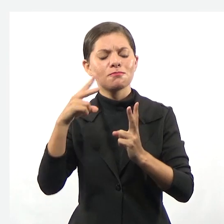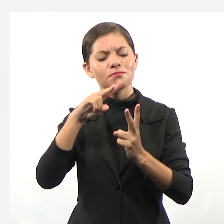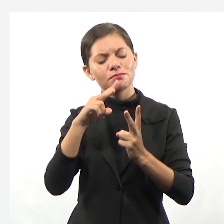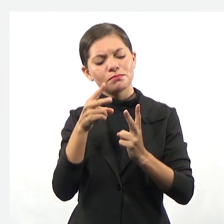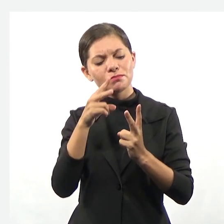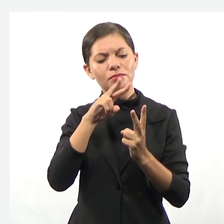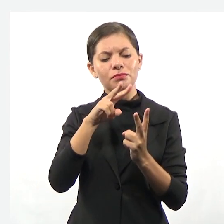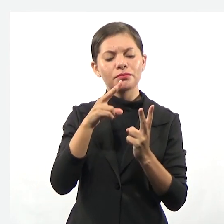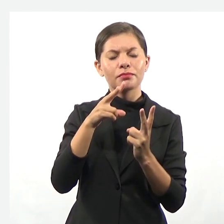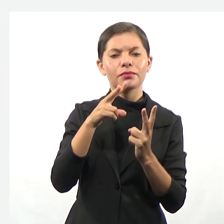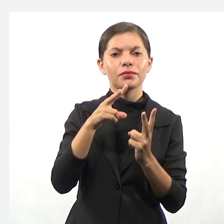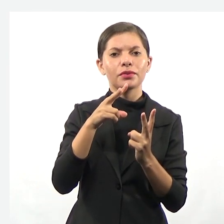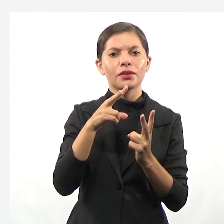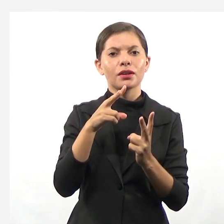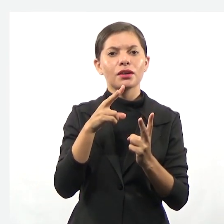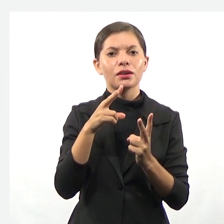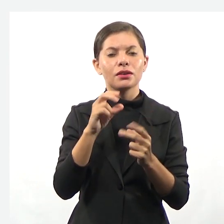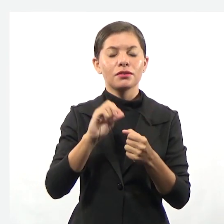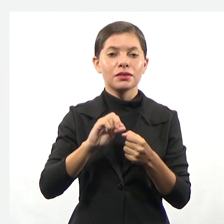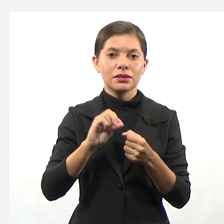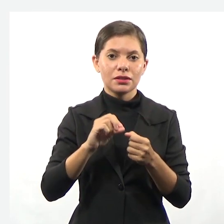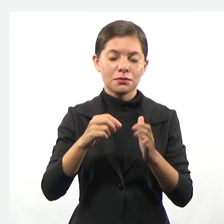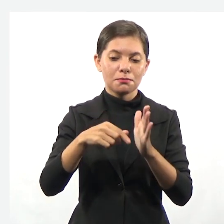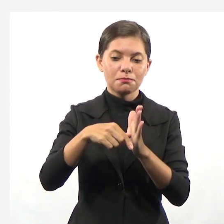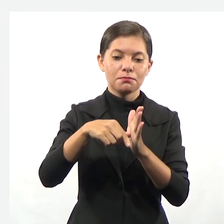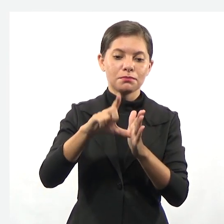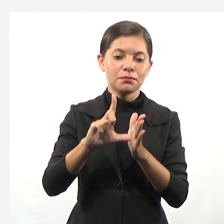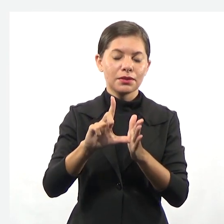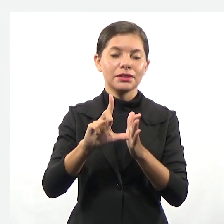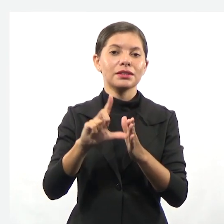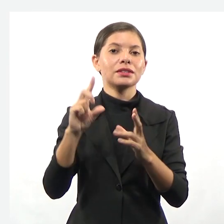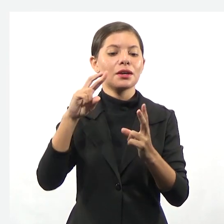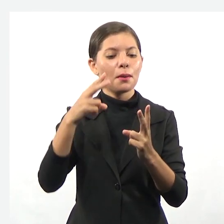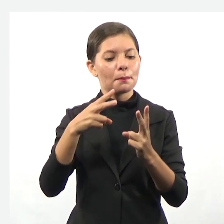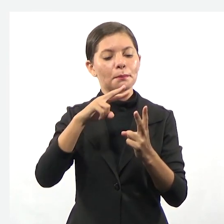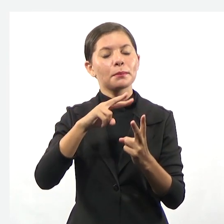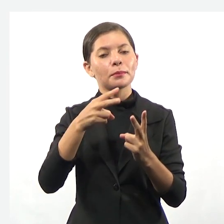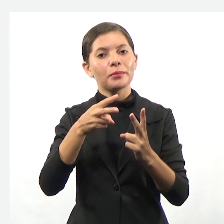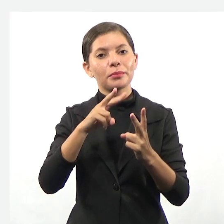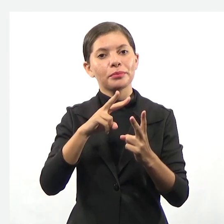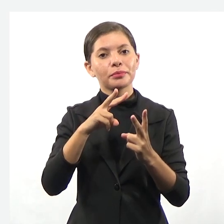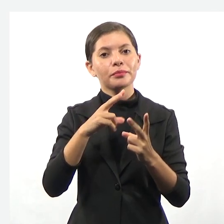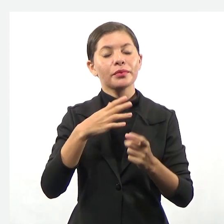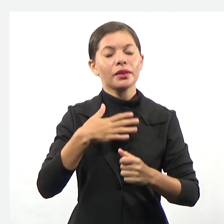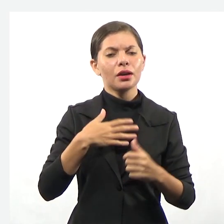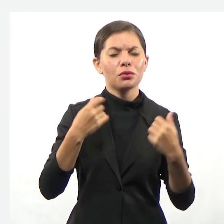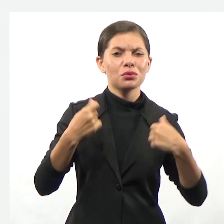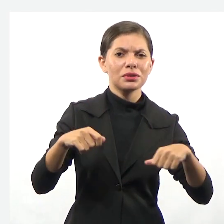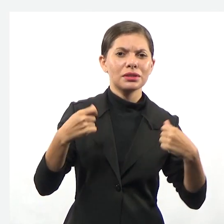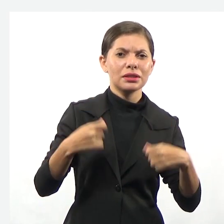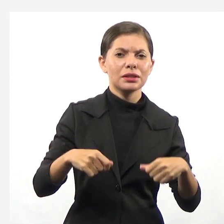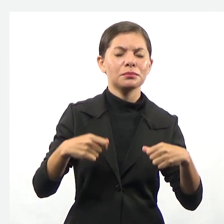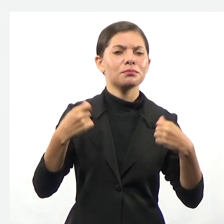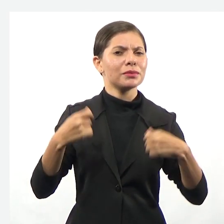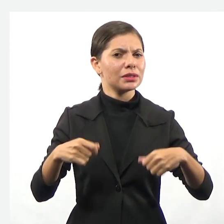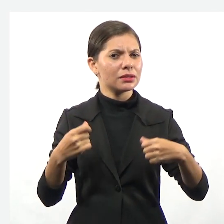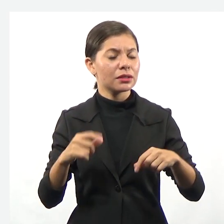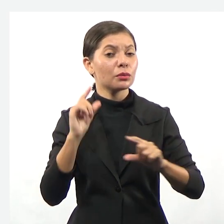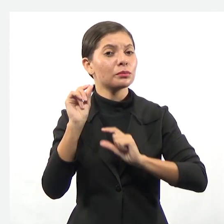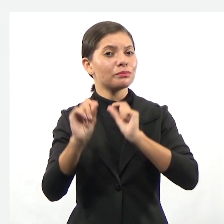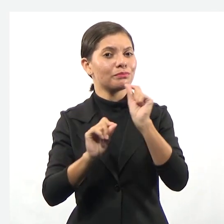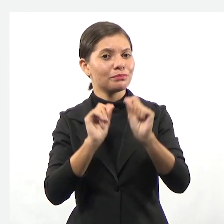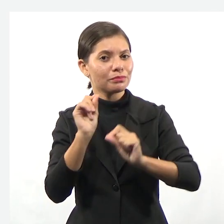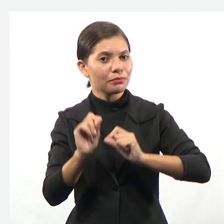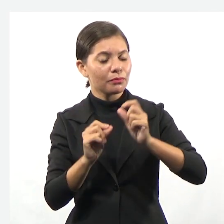que eu consiga fazer uma predição, eu já preciso ter uma base de treinamento. Essa base vai servir como aprendizado,